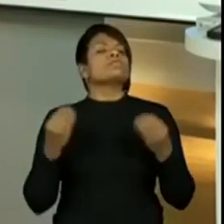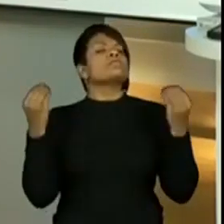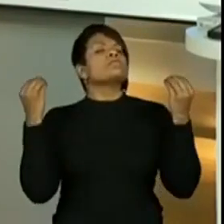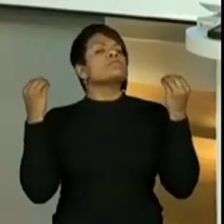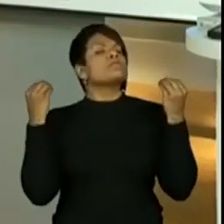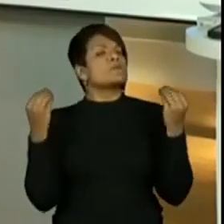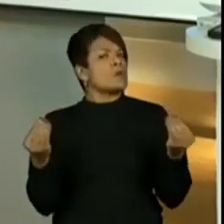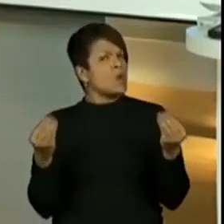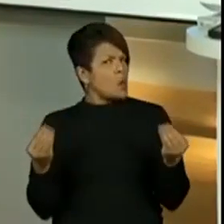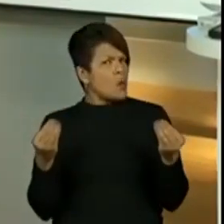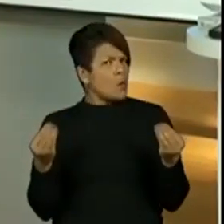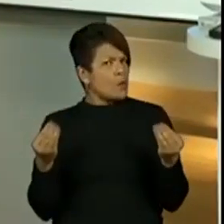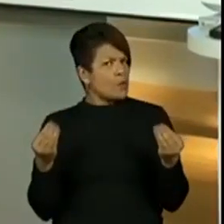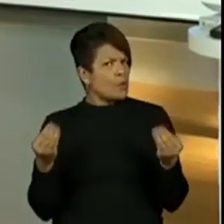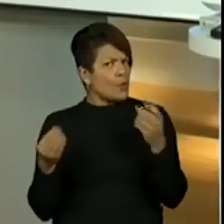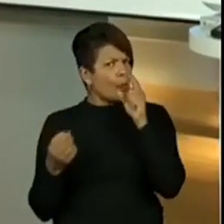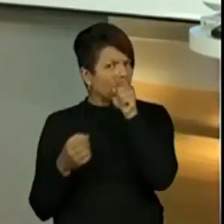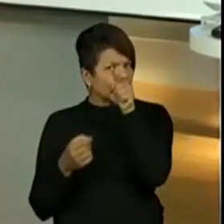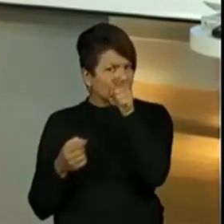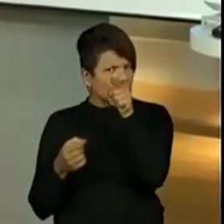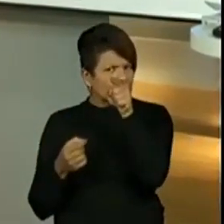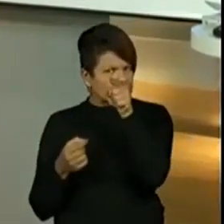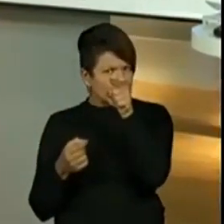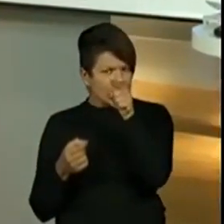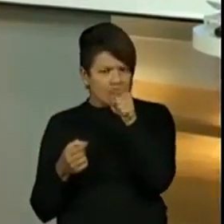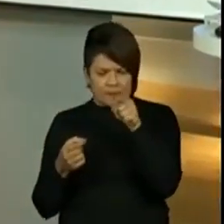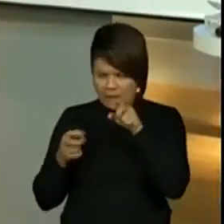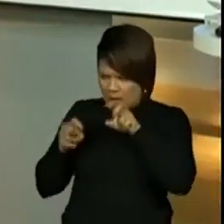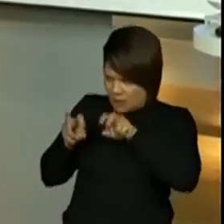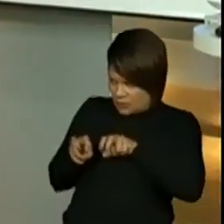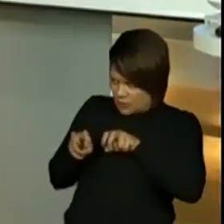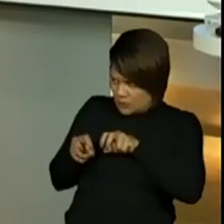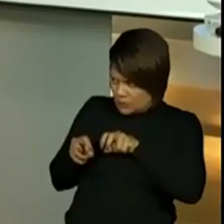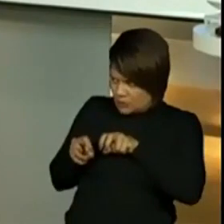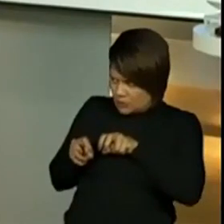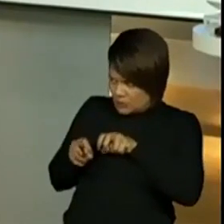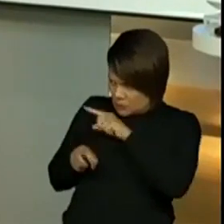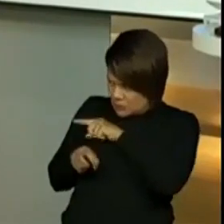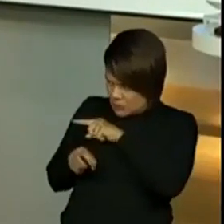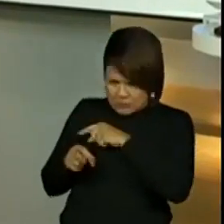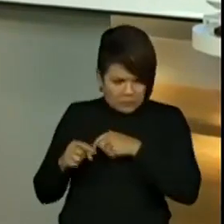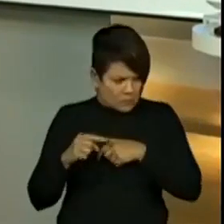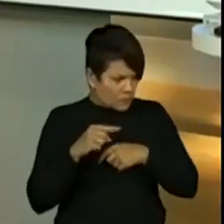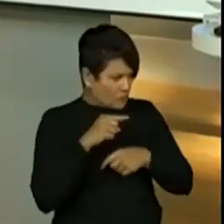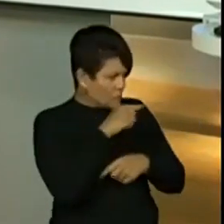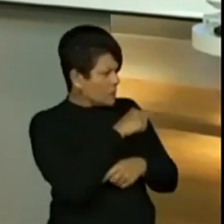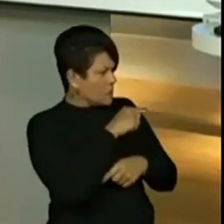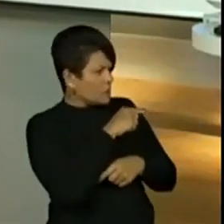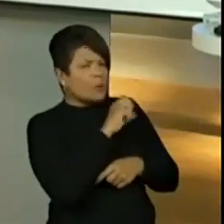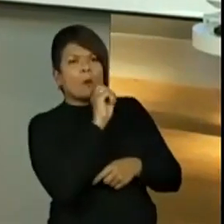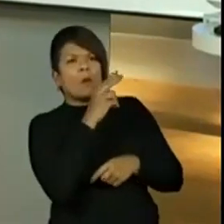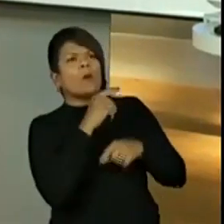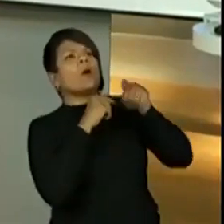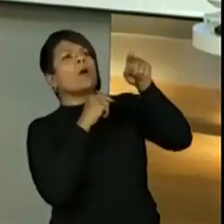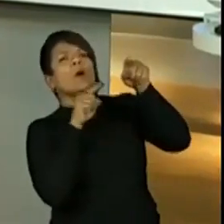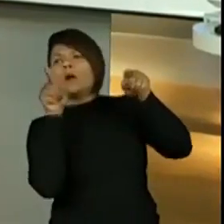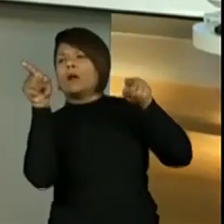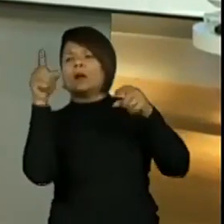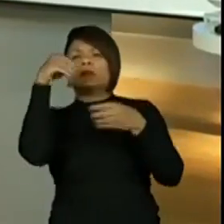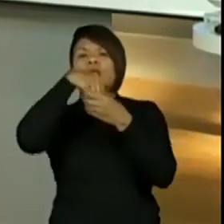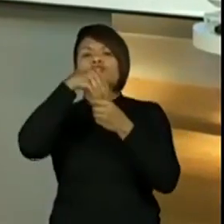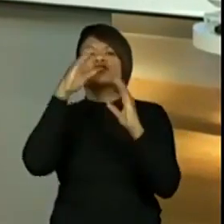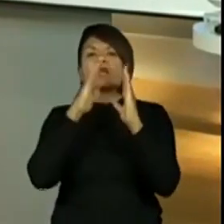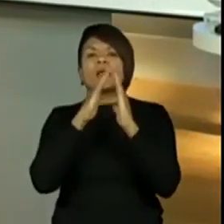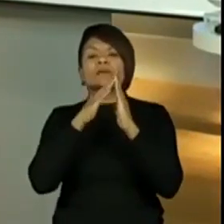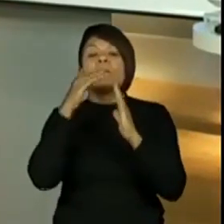Como seus avós... Você que está do lado aí, a pessoa mais velha que está do seu lado, aí, pode ser o avô, a mãe, né? Como que eles